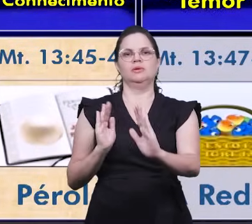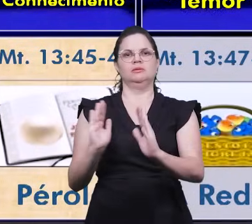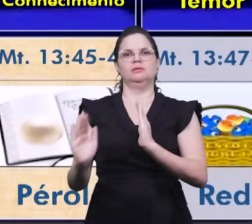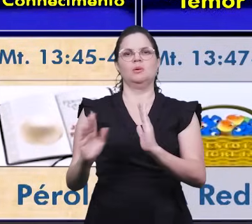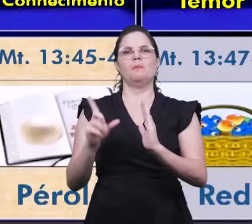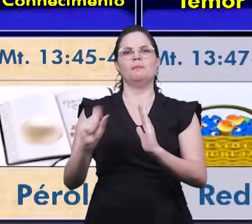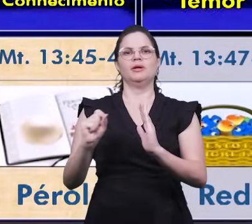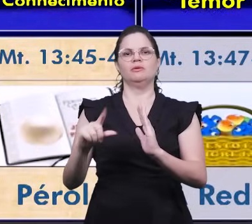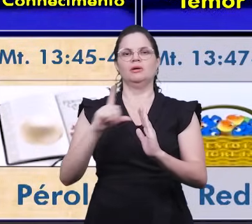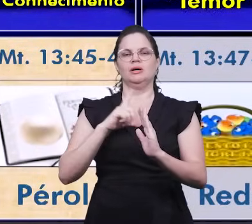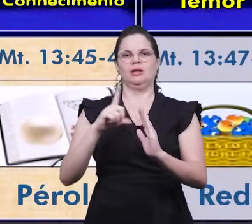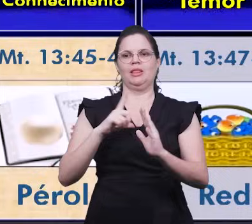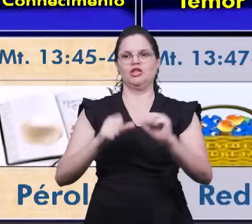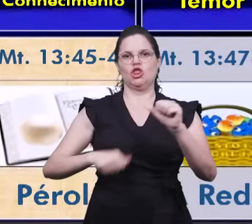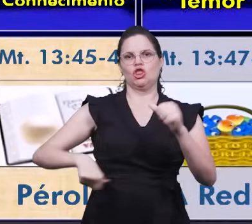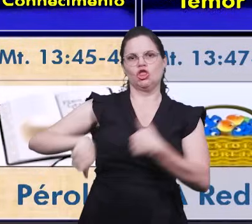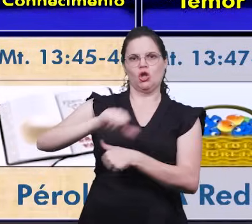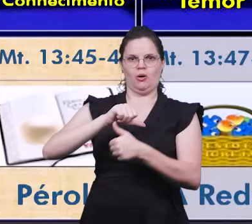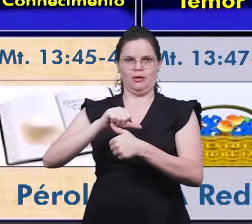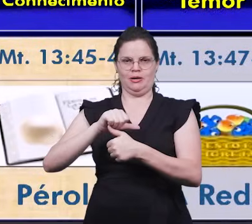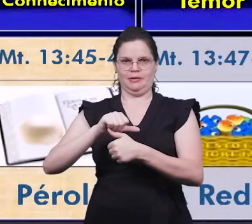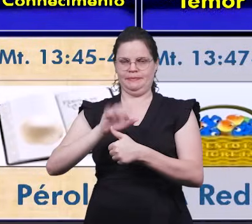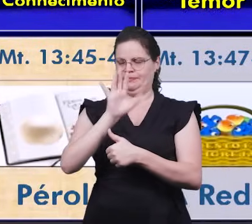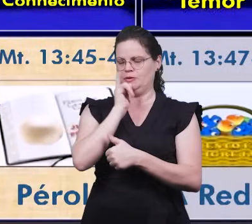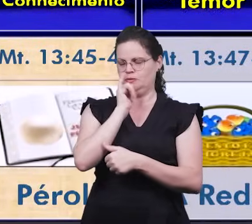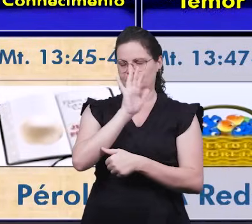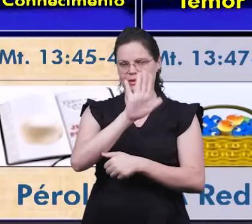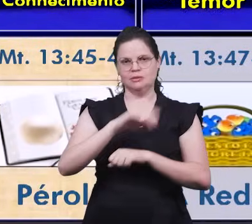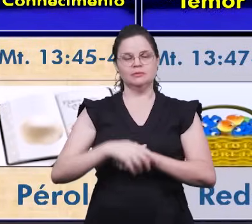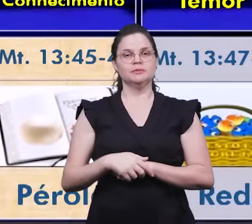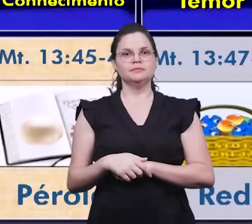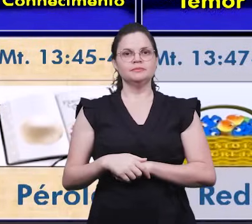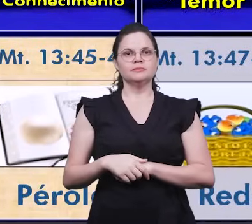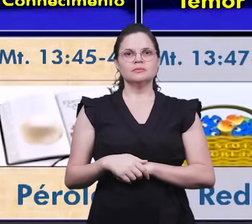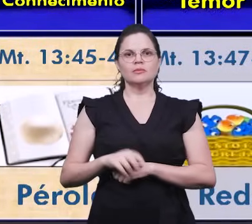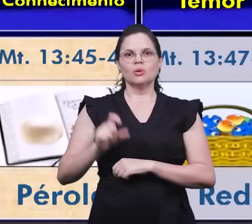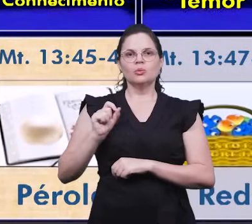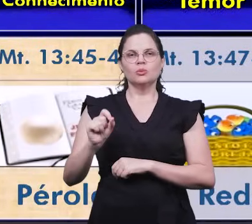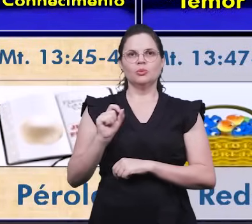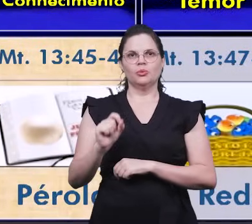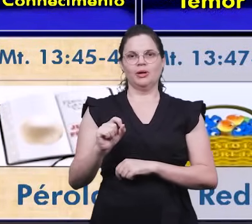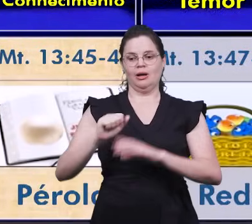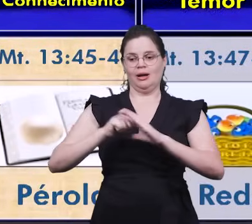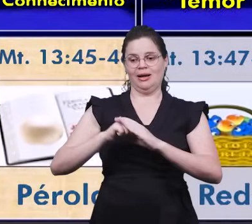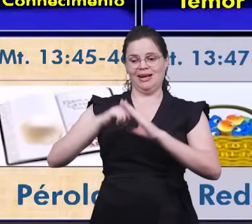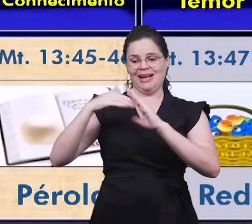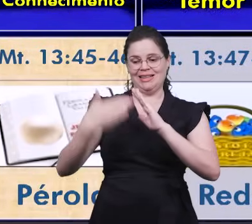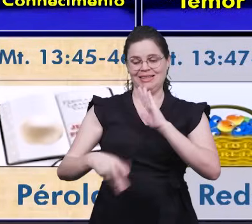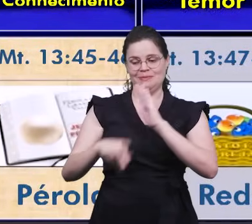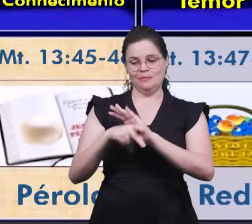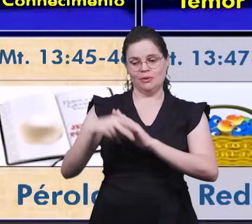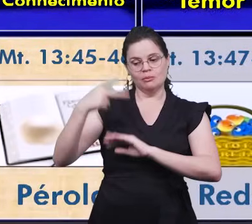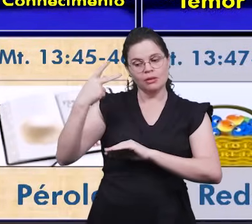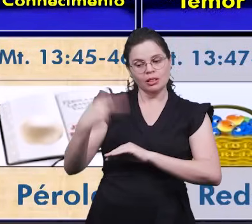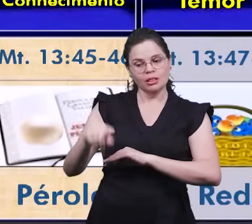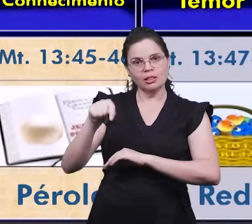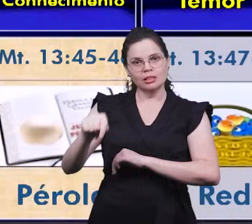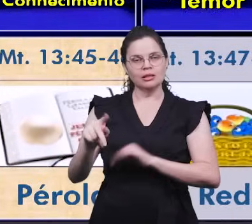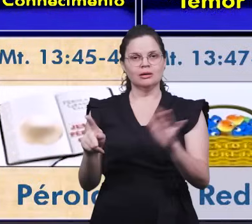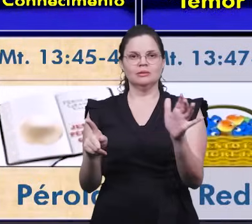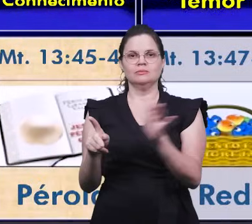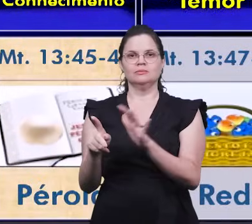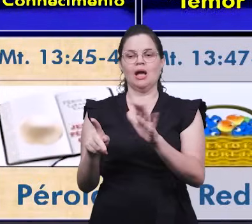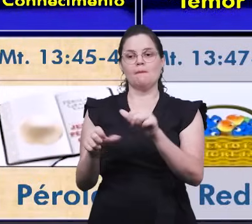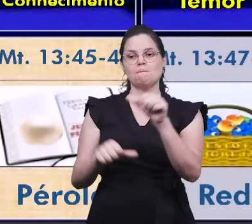de Pérgamo é o período de uma transição. Ou seja, é um período em que a característica ali de